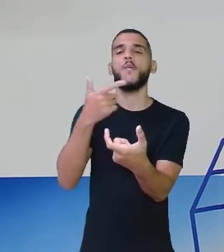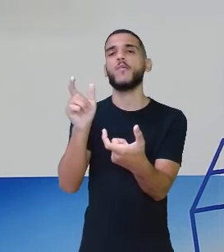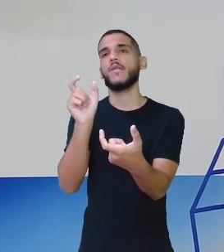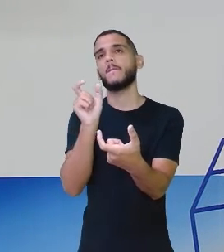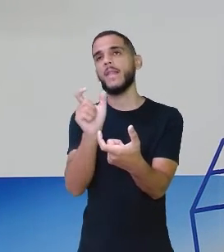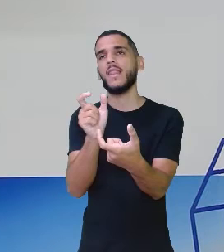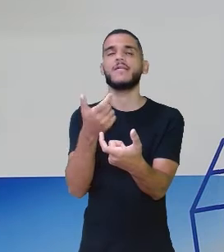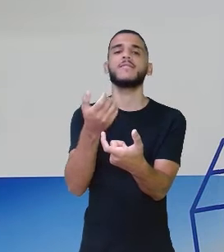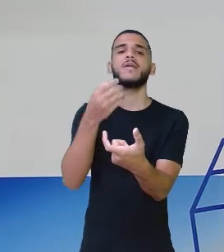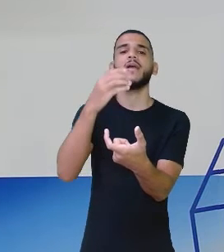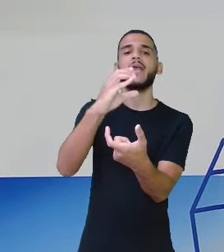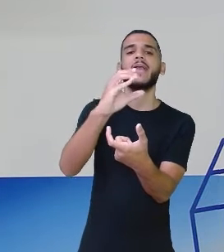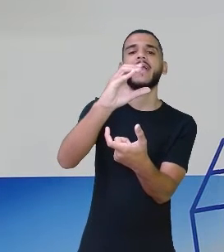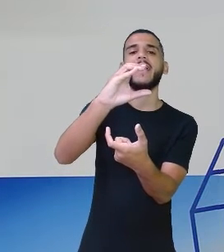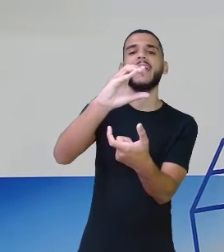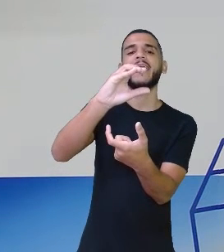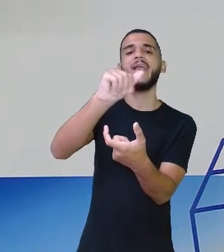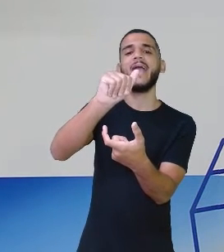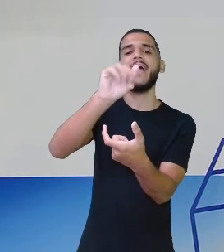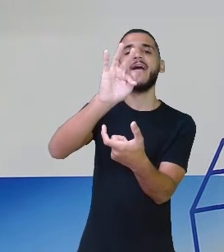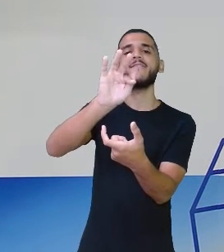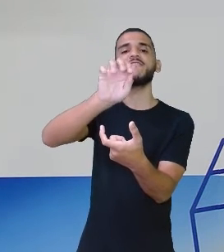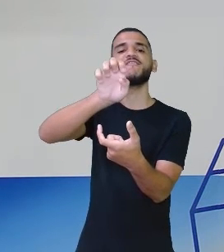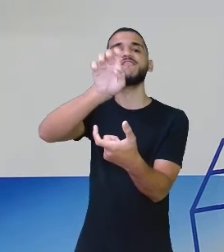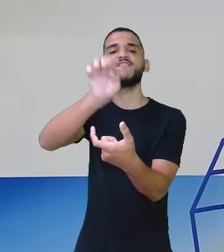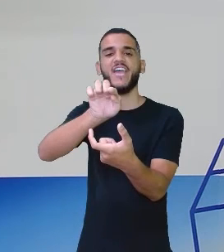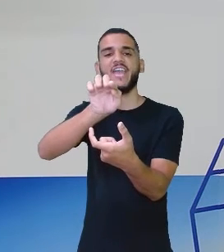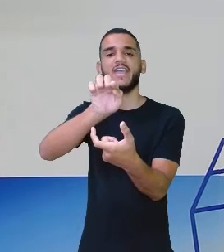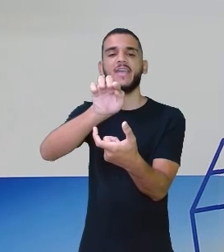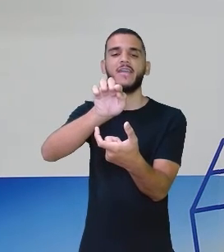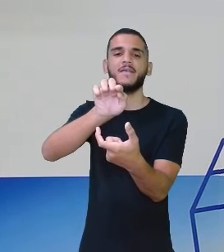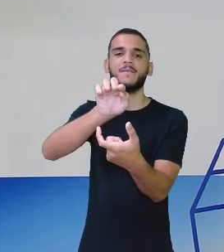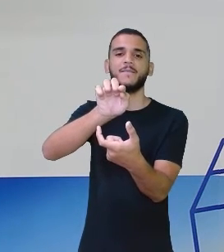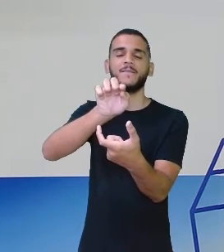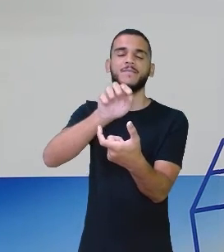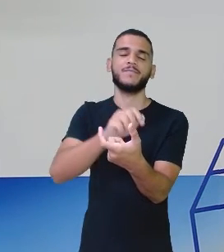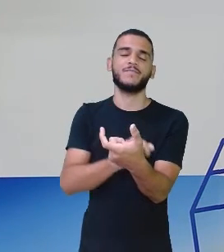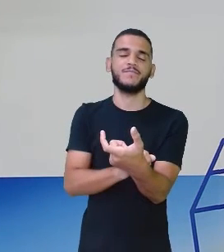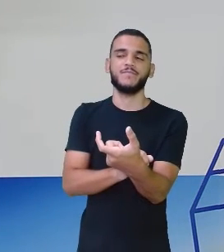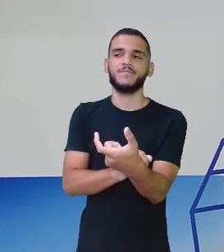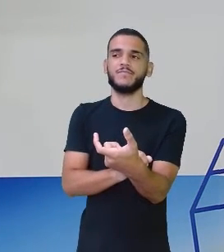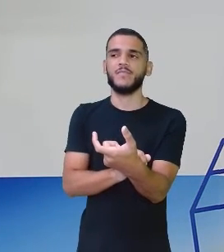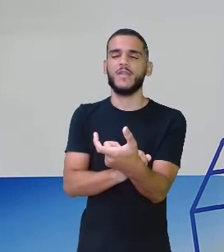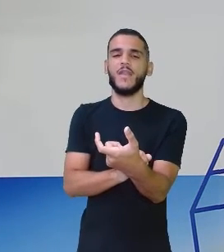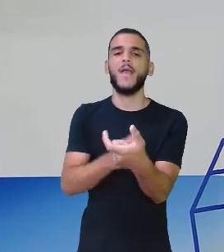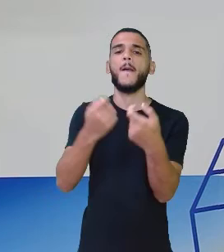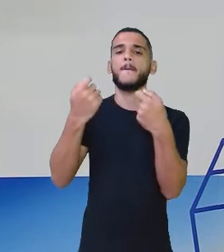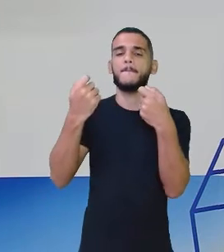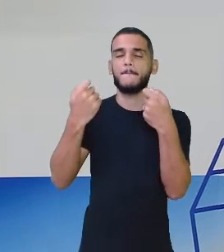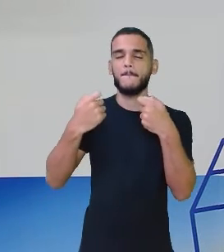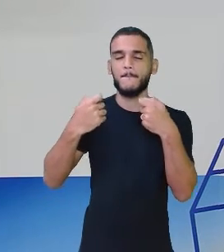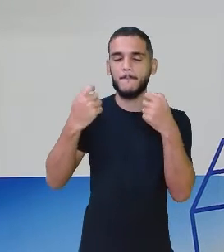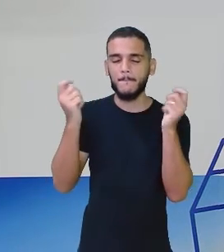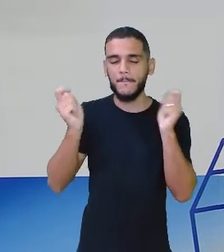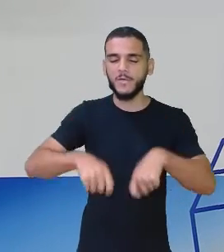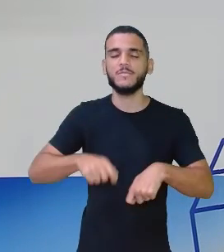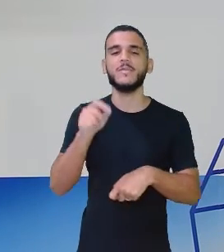Café. O fé é minha sílaba tônica. Eu posso classificar essa sílaba